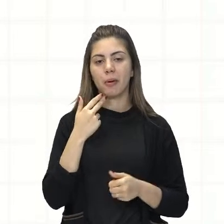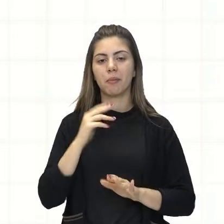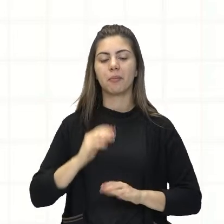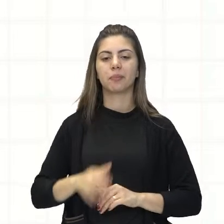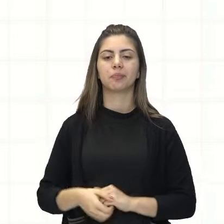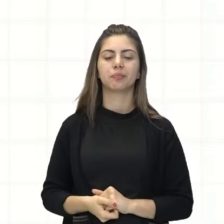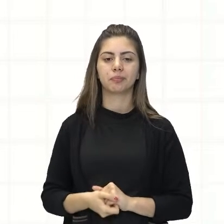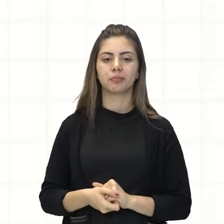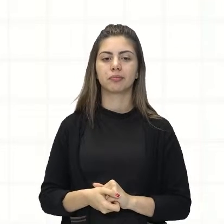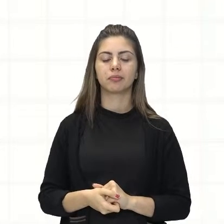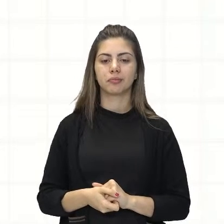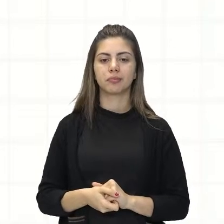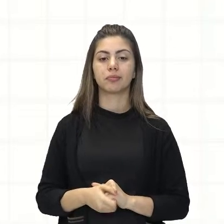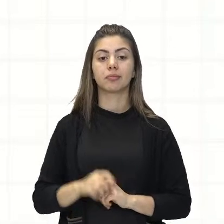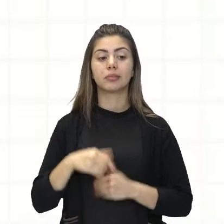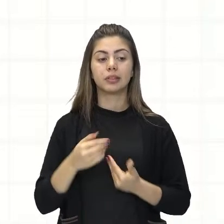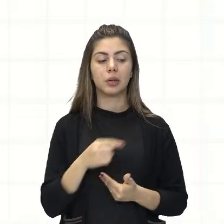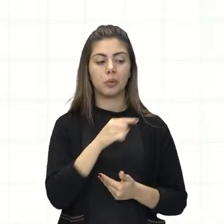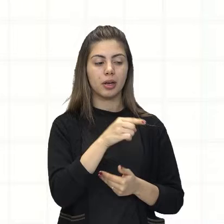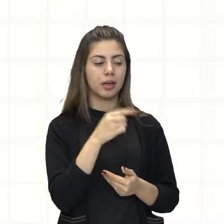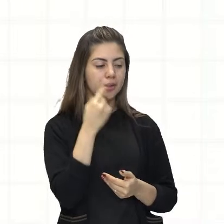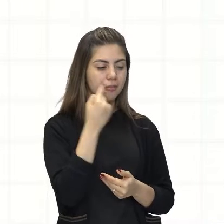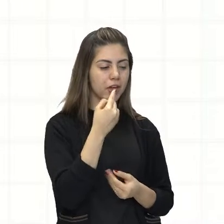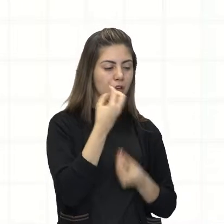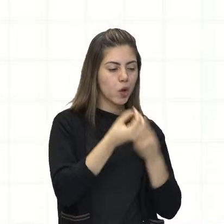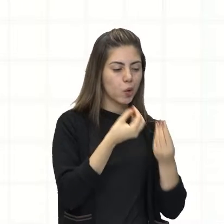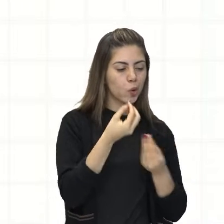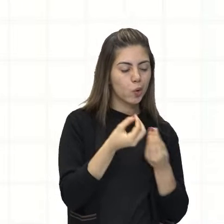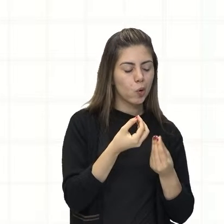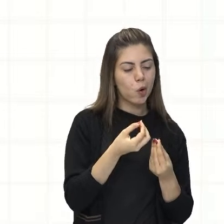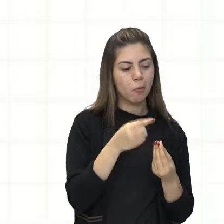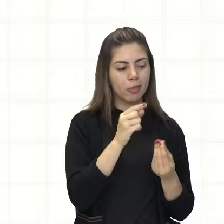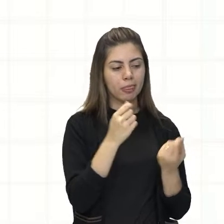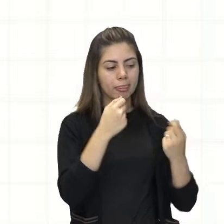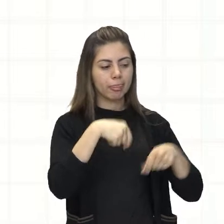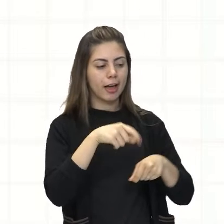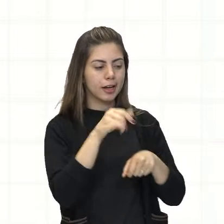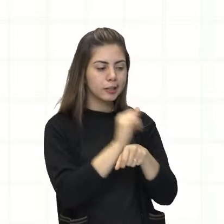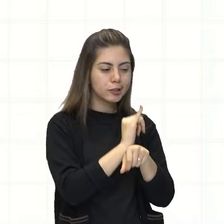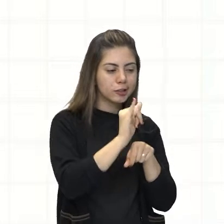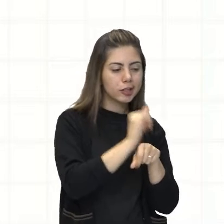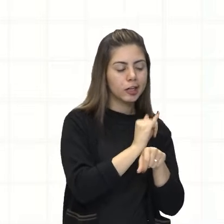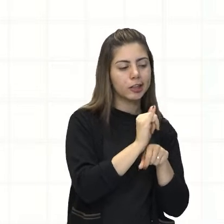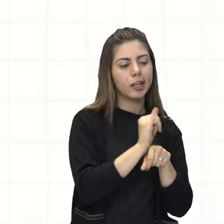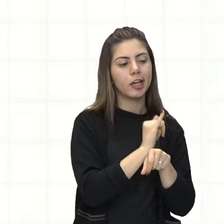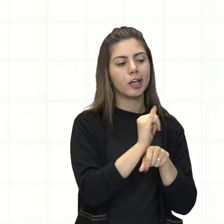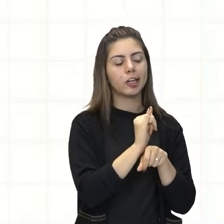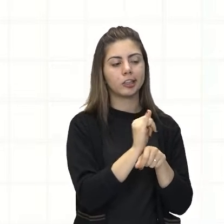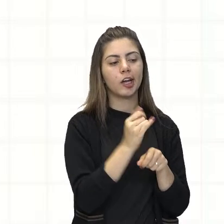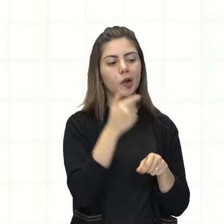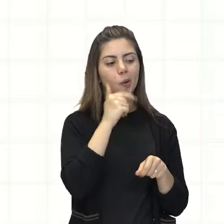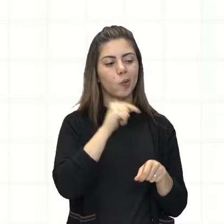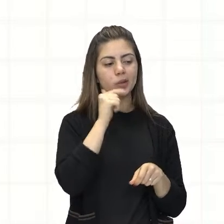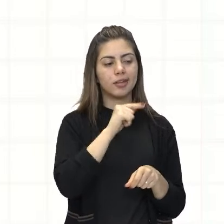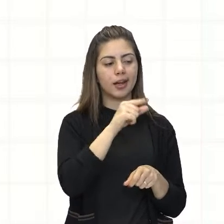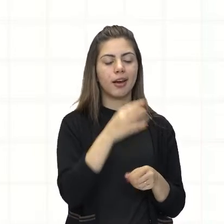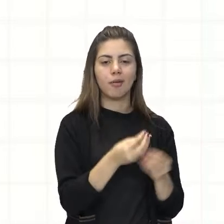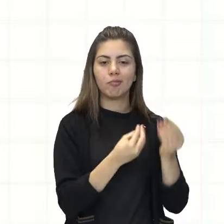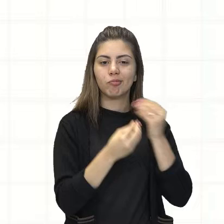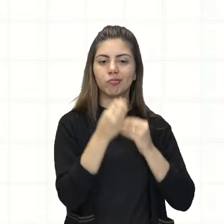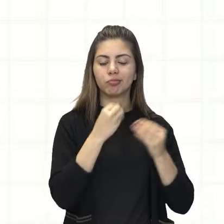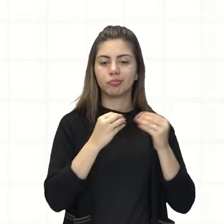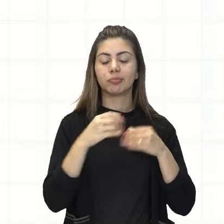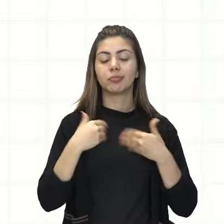humano, por meio da domesticação das raízes, do cruzamento de diferentes tipos de mandioca, e agora nós temos